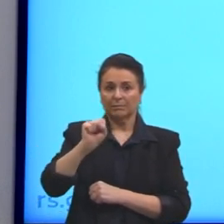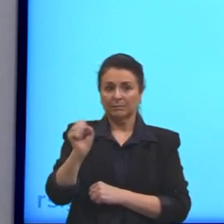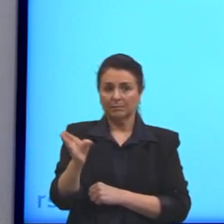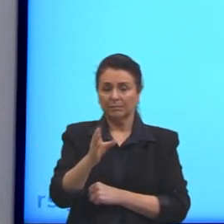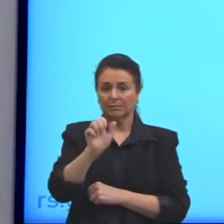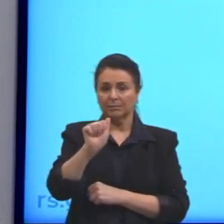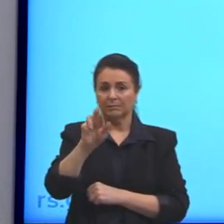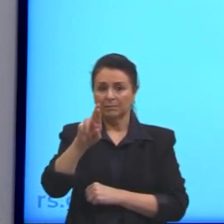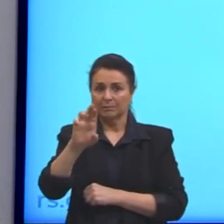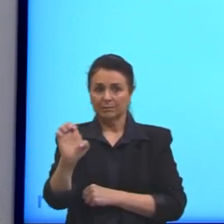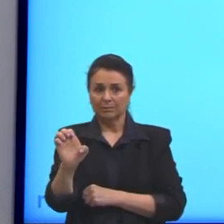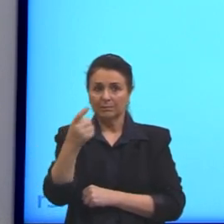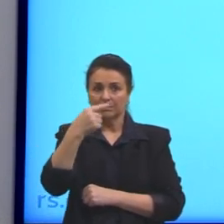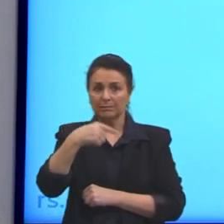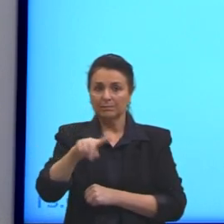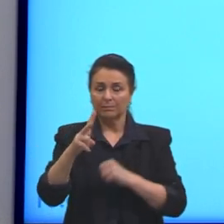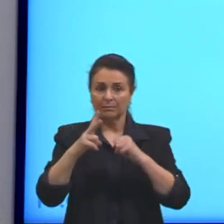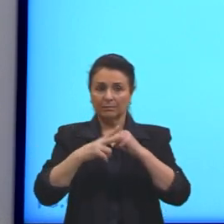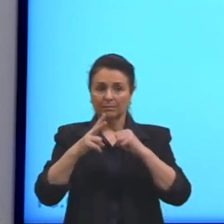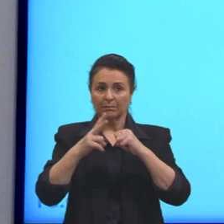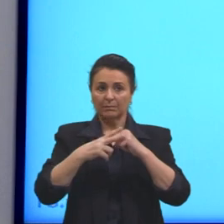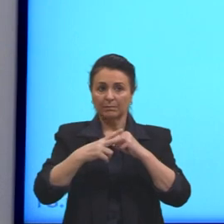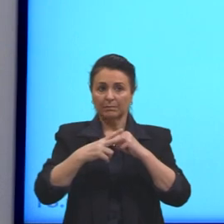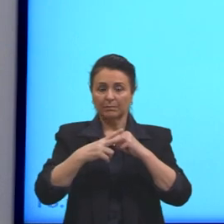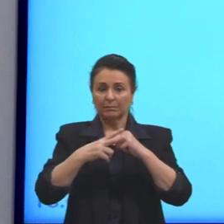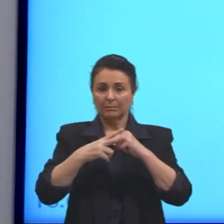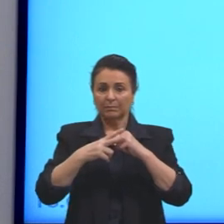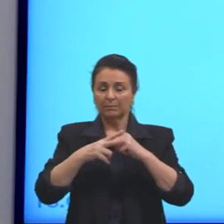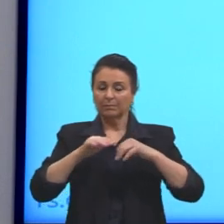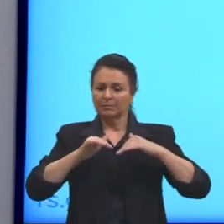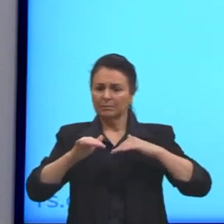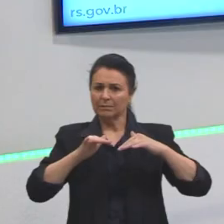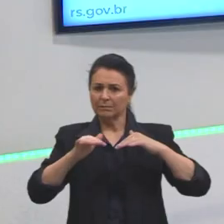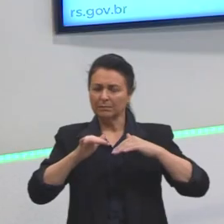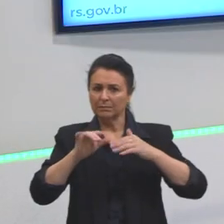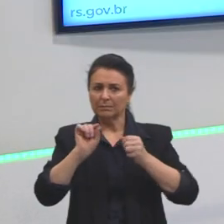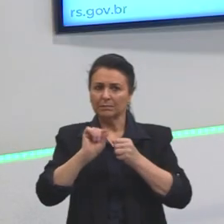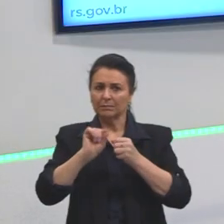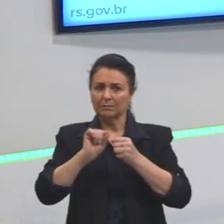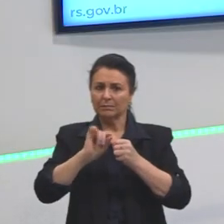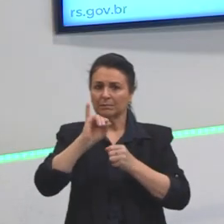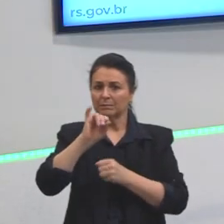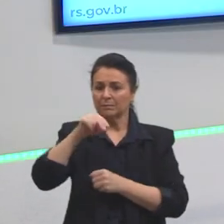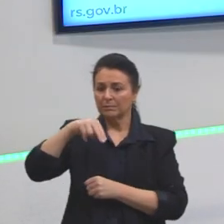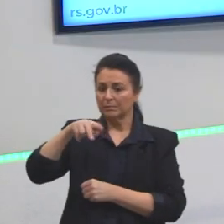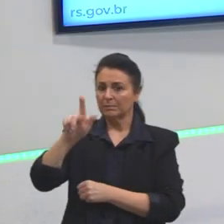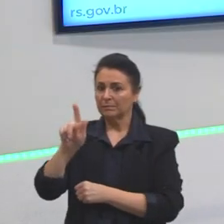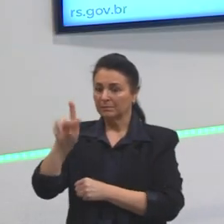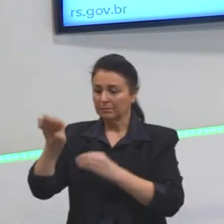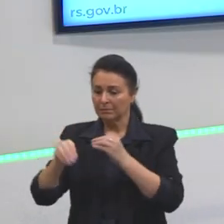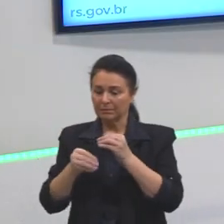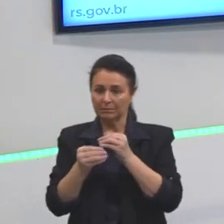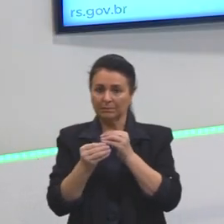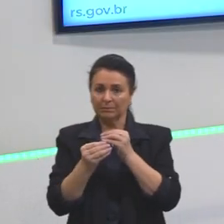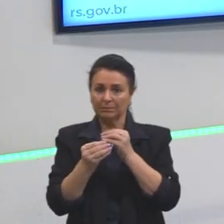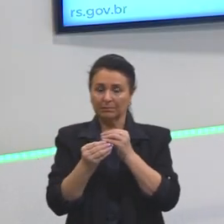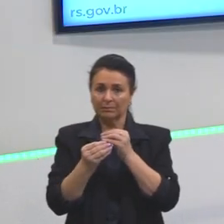e o outro vermo que a nossa ação acrescido do i n g